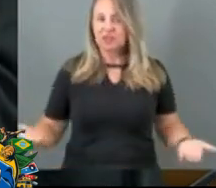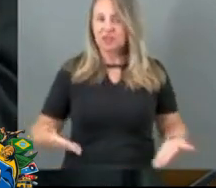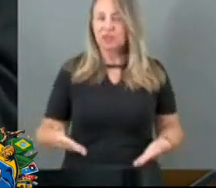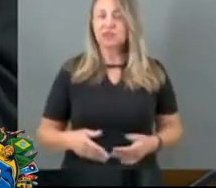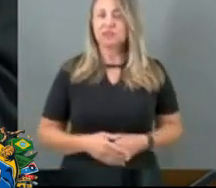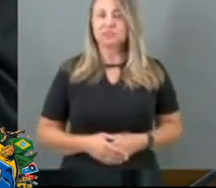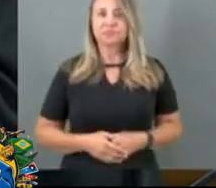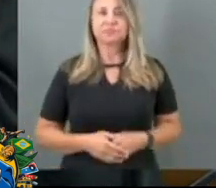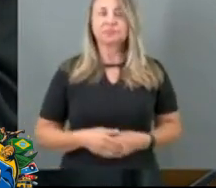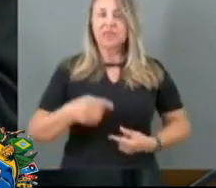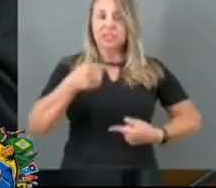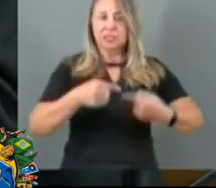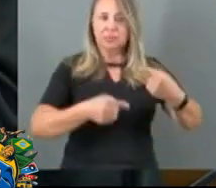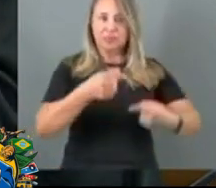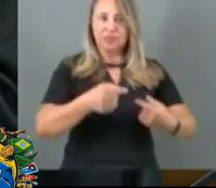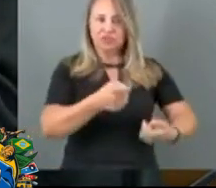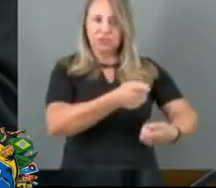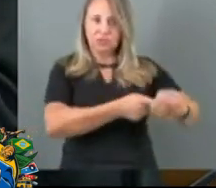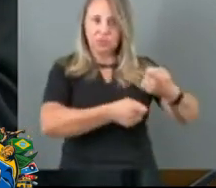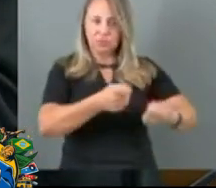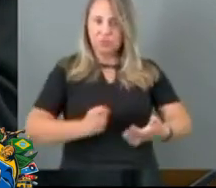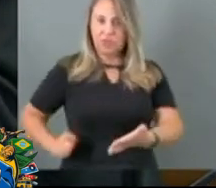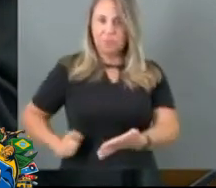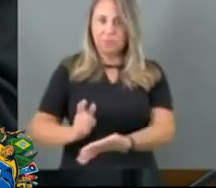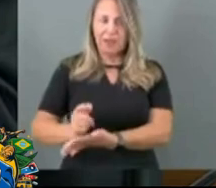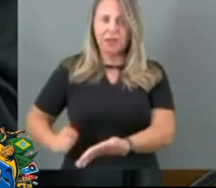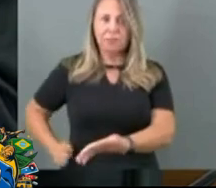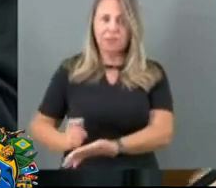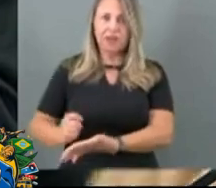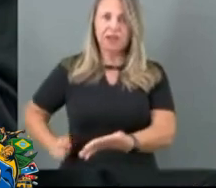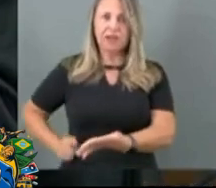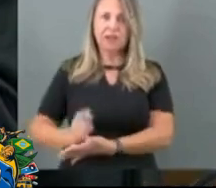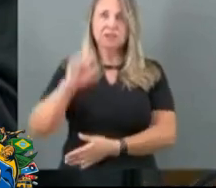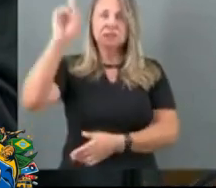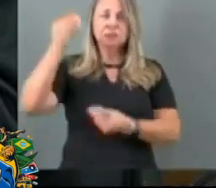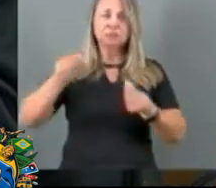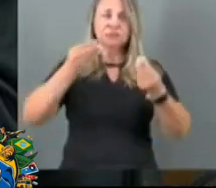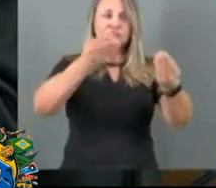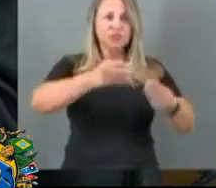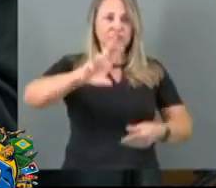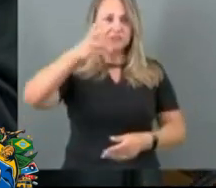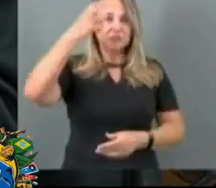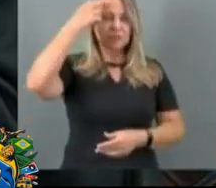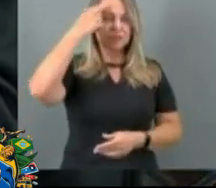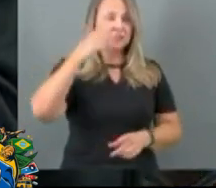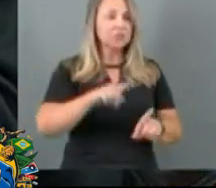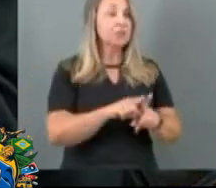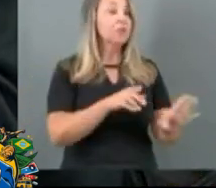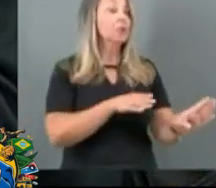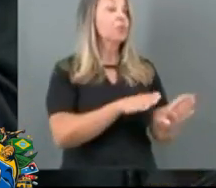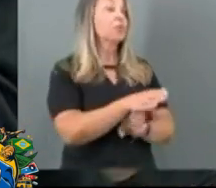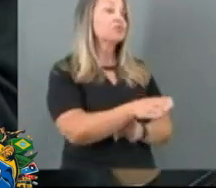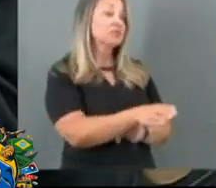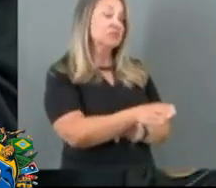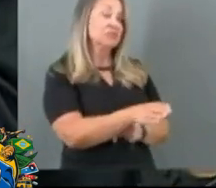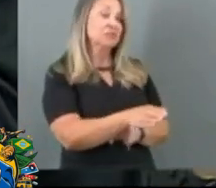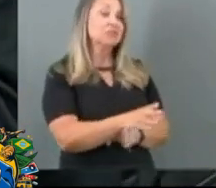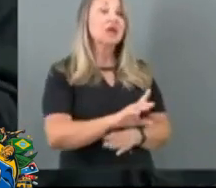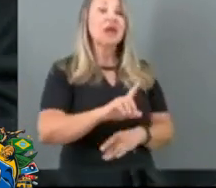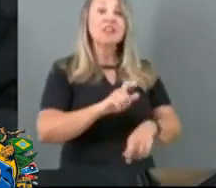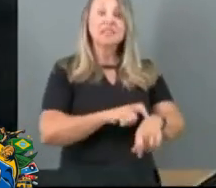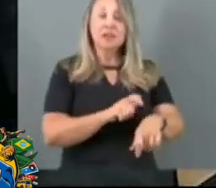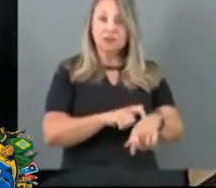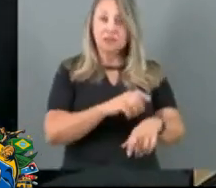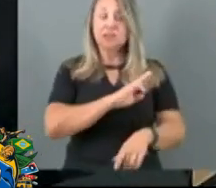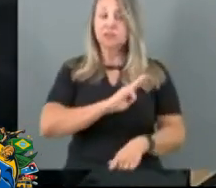que a política econômica dele é gastar. Que Deus te dê sabedoria. Só mais um conselho. Quando os ministros da